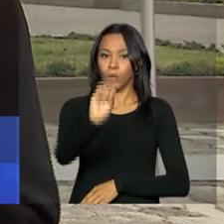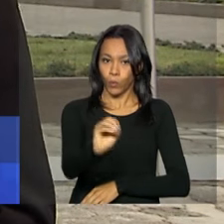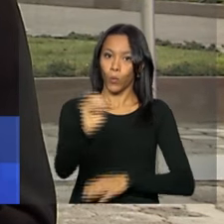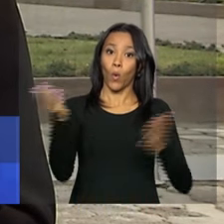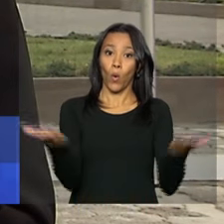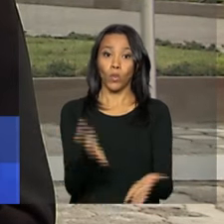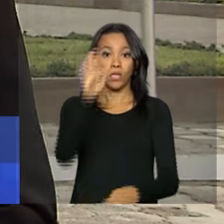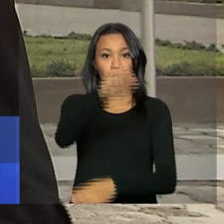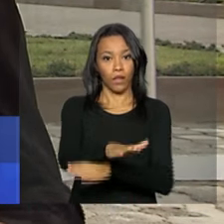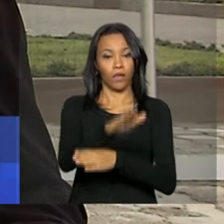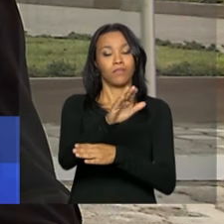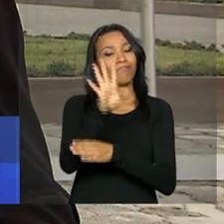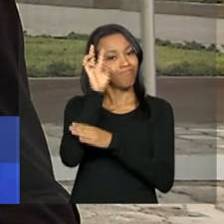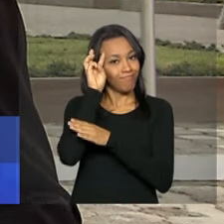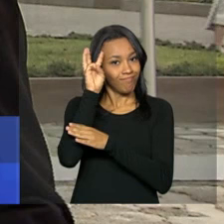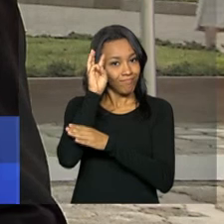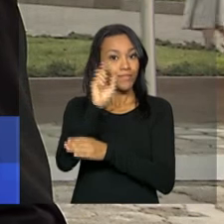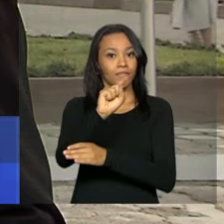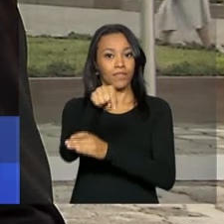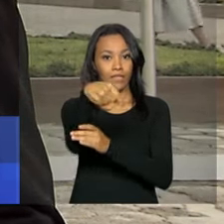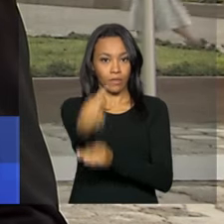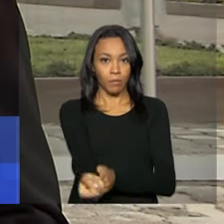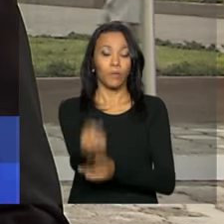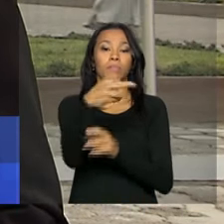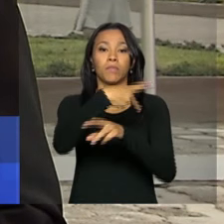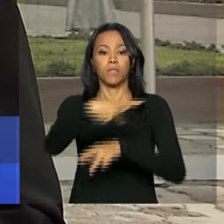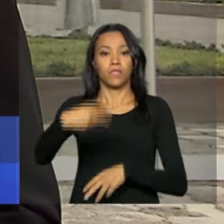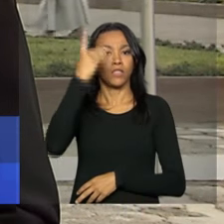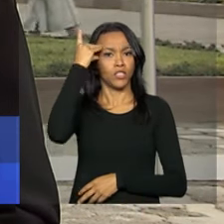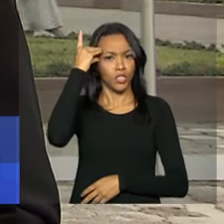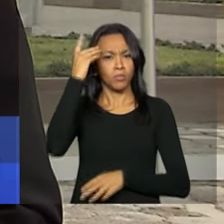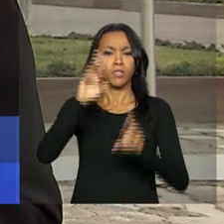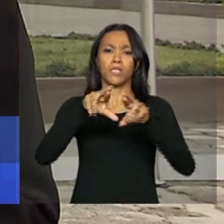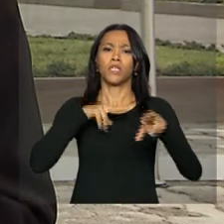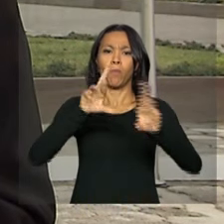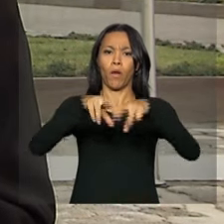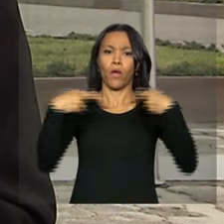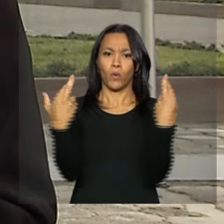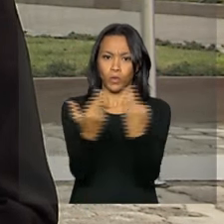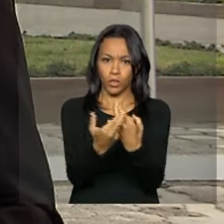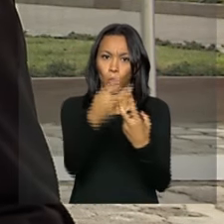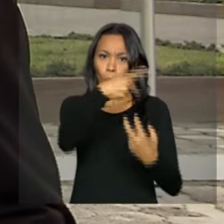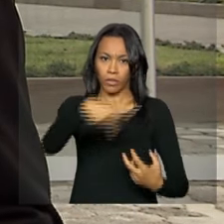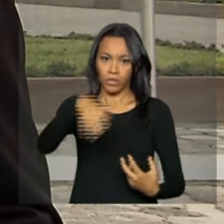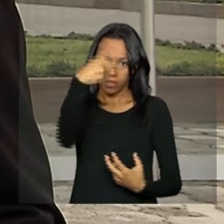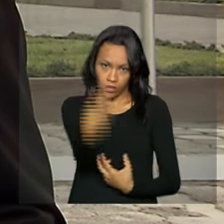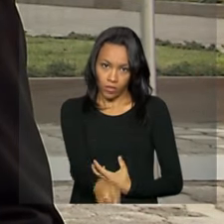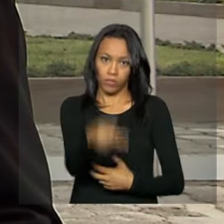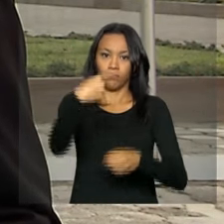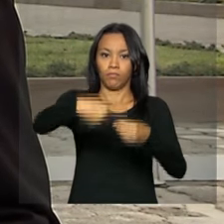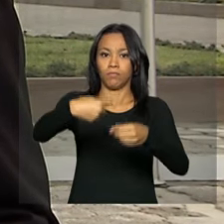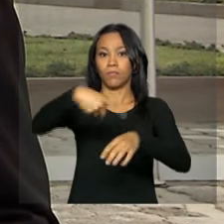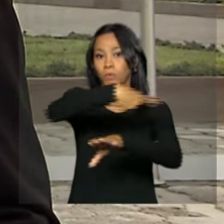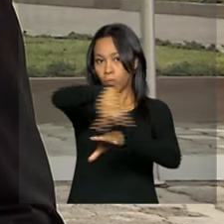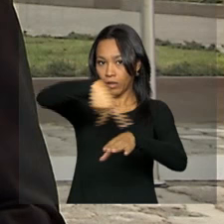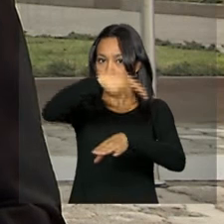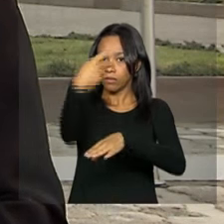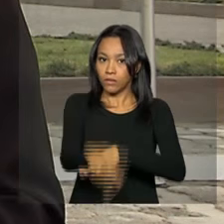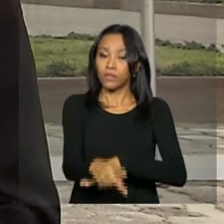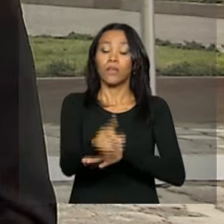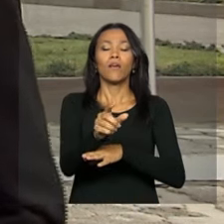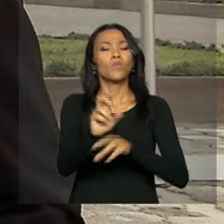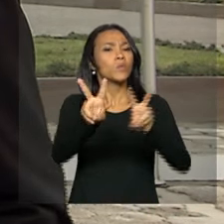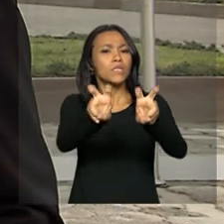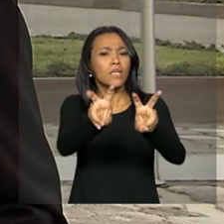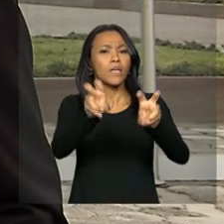desta terça-feira em seguida Dilma se reúne com o presidente equatoriano Rafael Correa entre os assuntos que vão ser discutidos está o